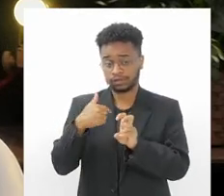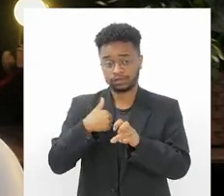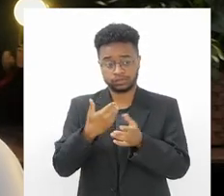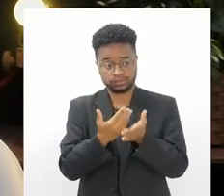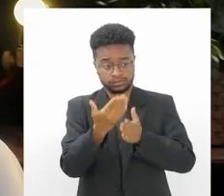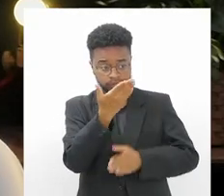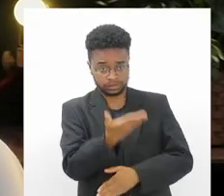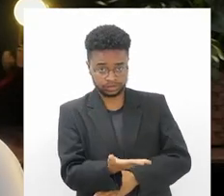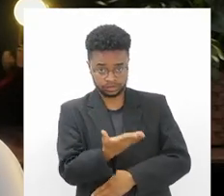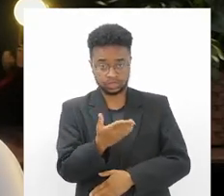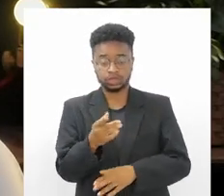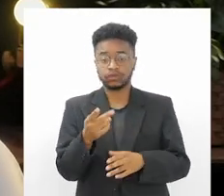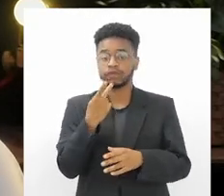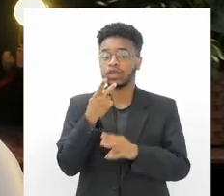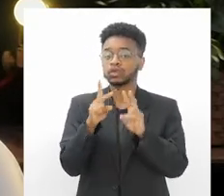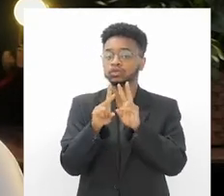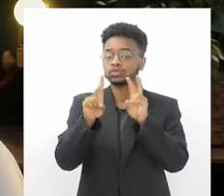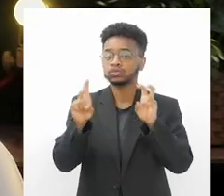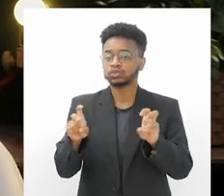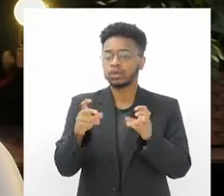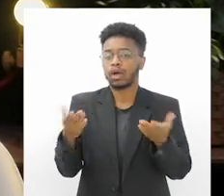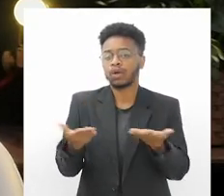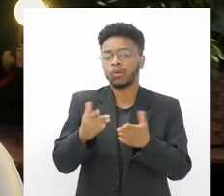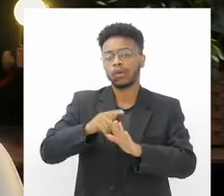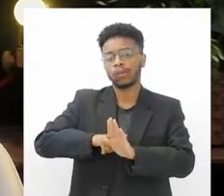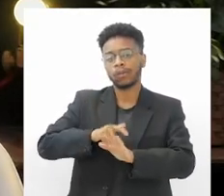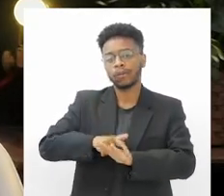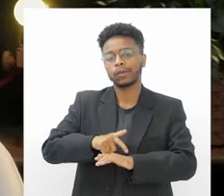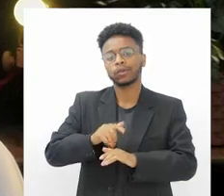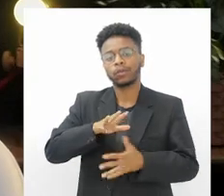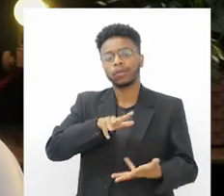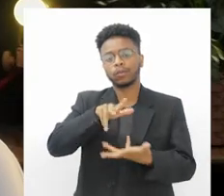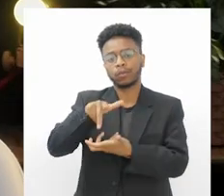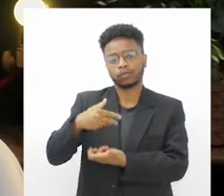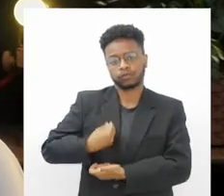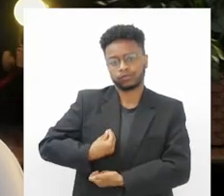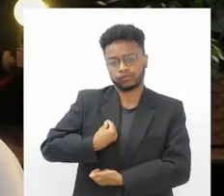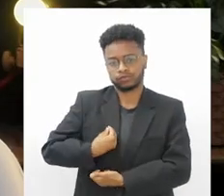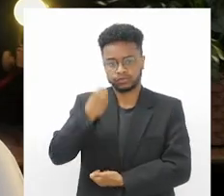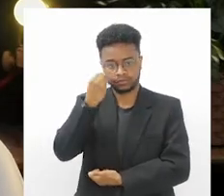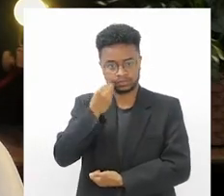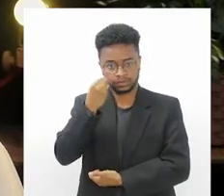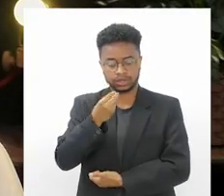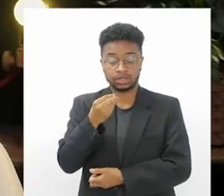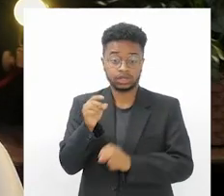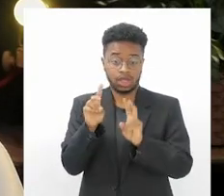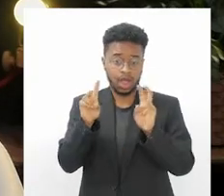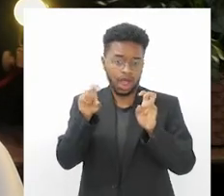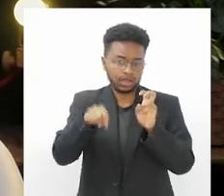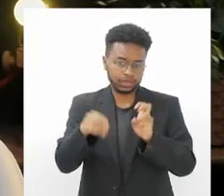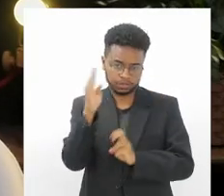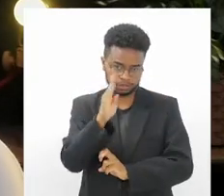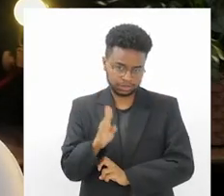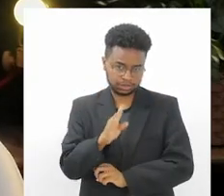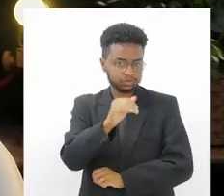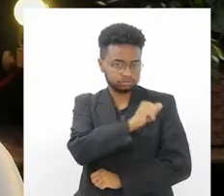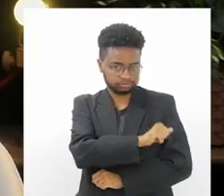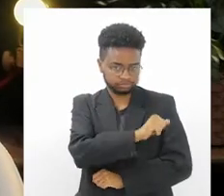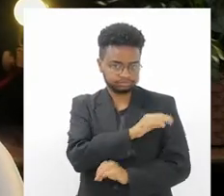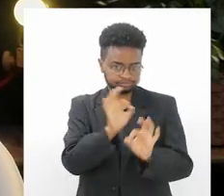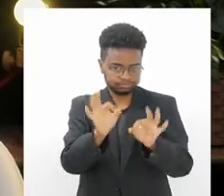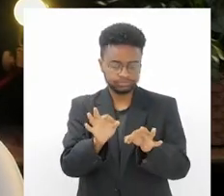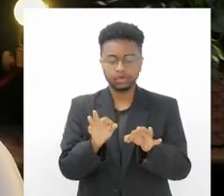você, Alessandro, a respeito desse momento que o mundo está vivendo. Vamos falar de Brasil, vamos falar aqui de Rio de